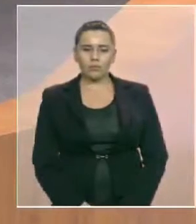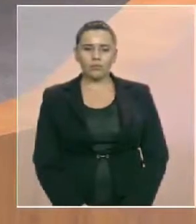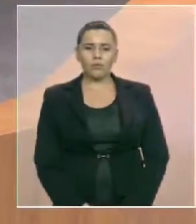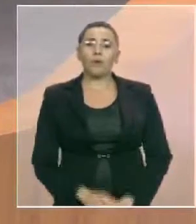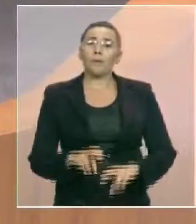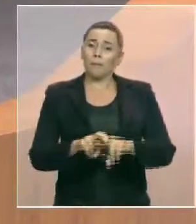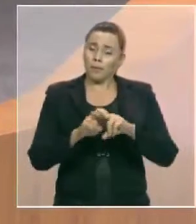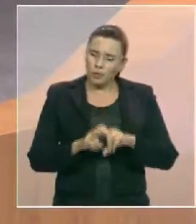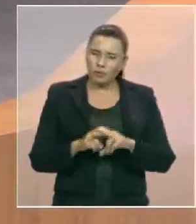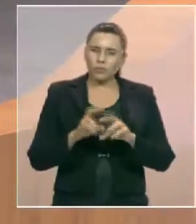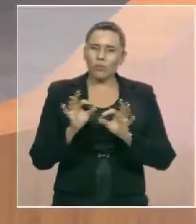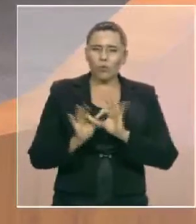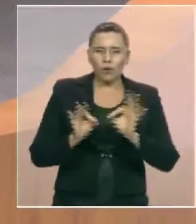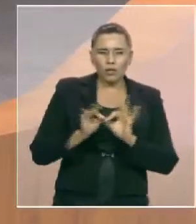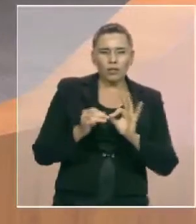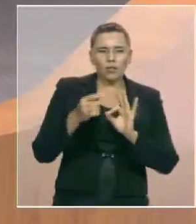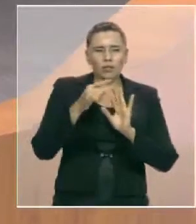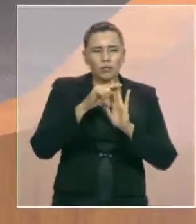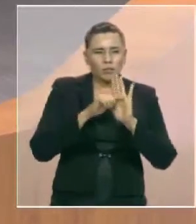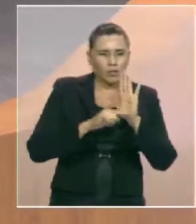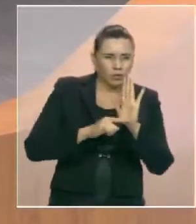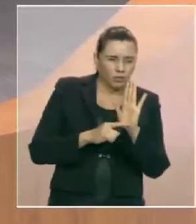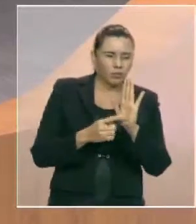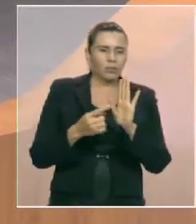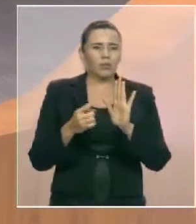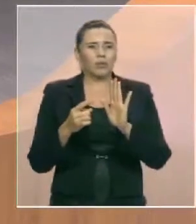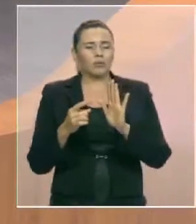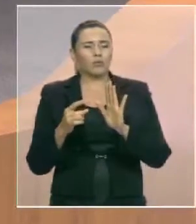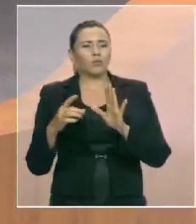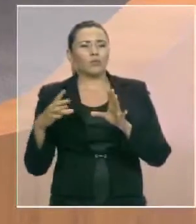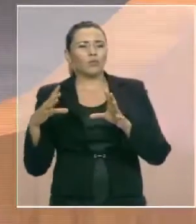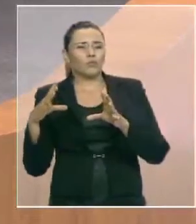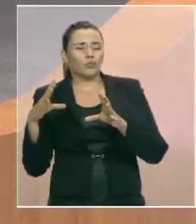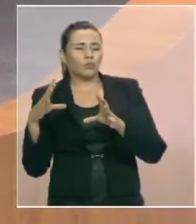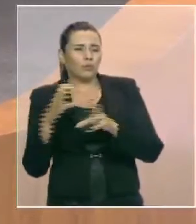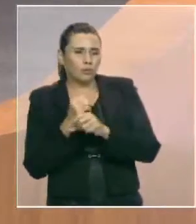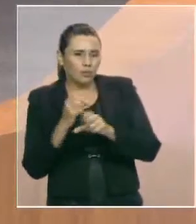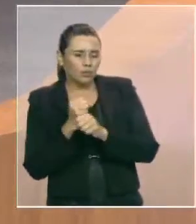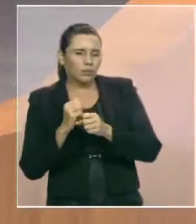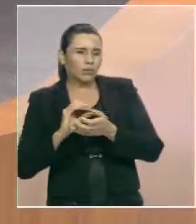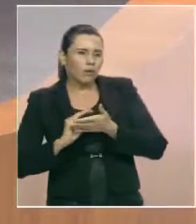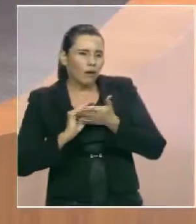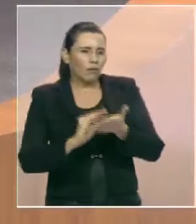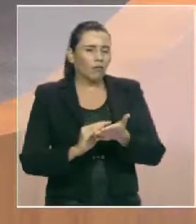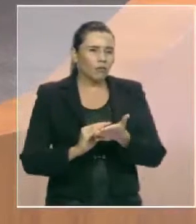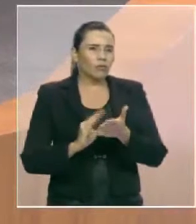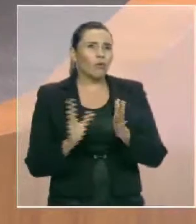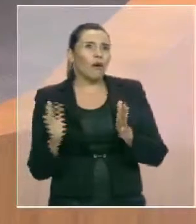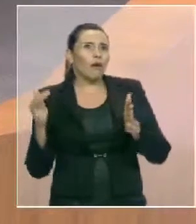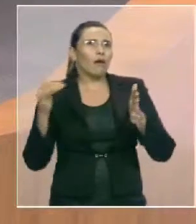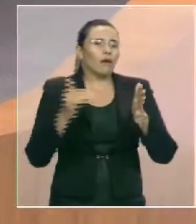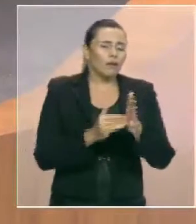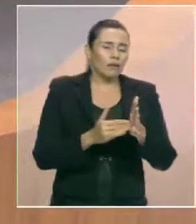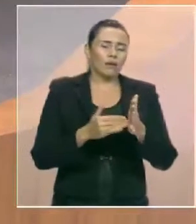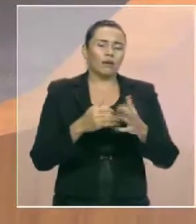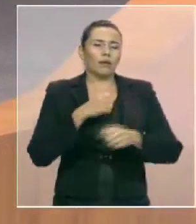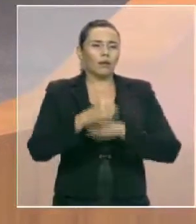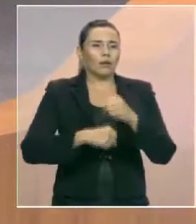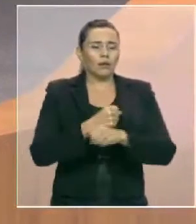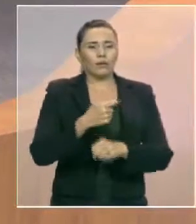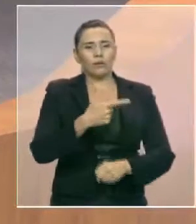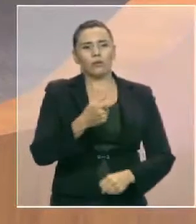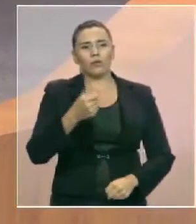um planejamento até 2019. E pasmem, senhores e senhoras,